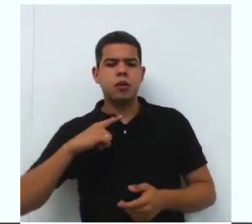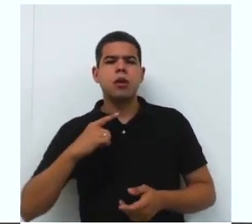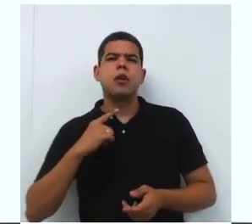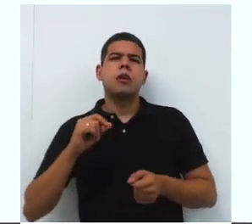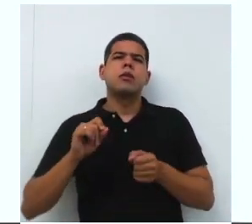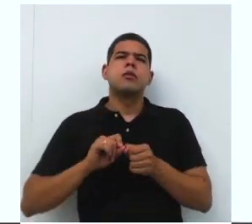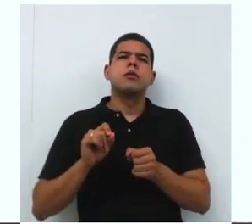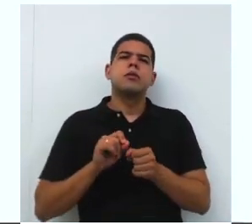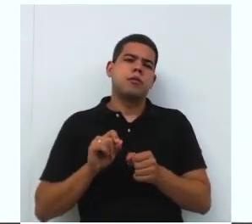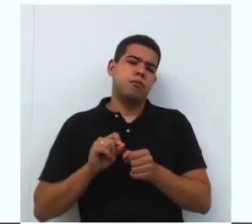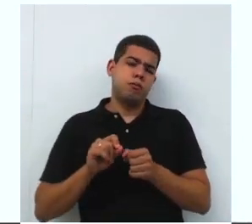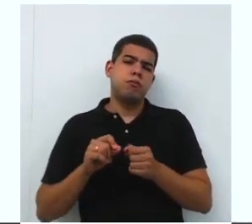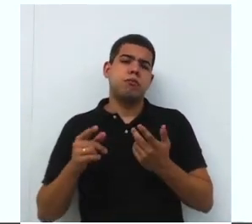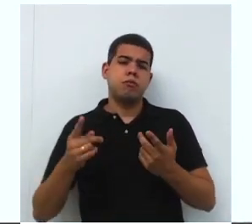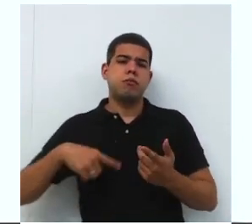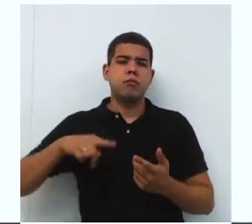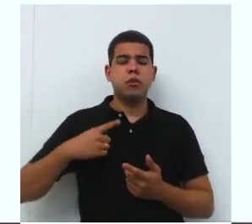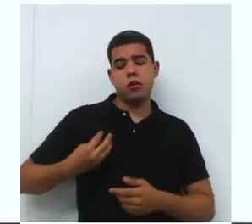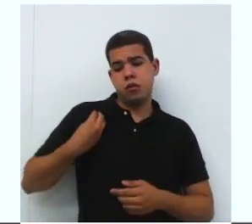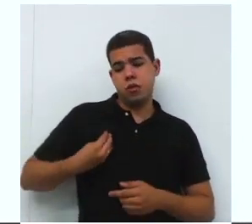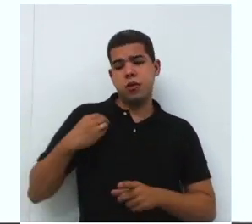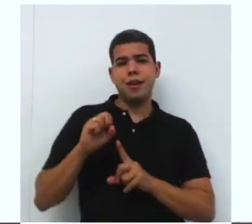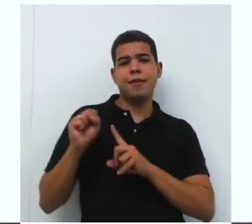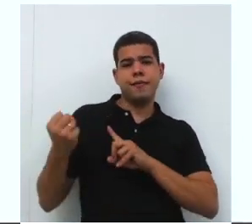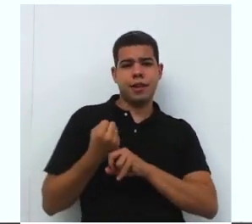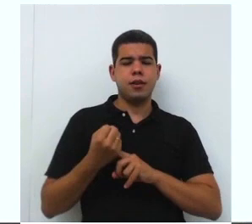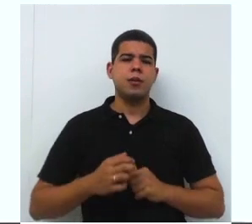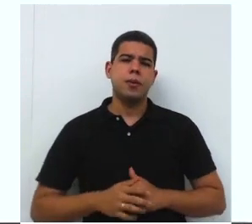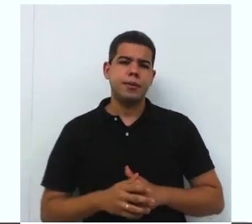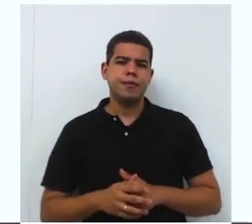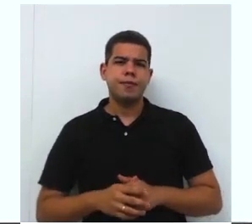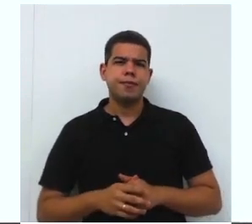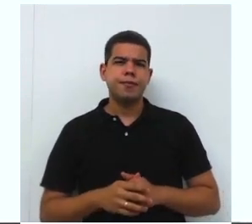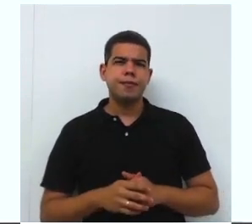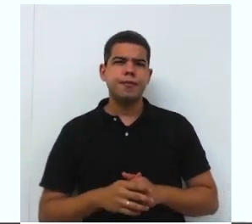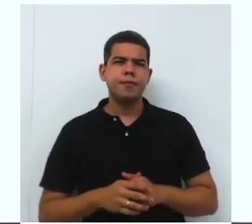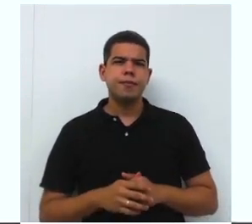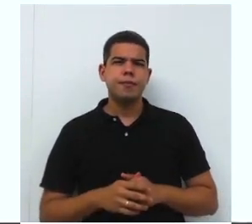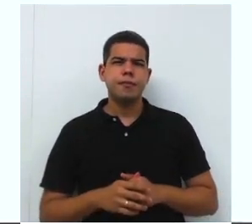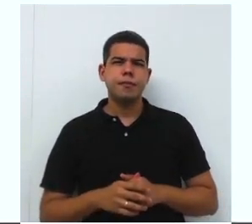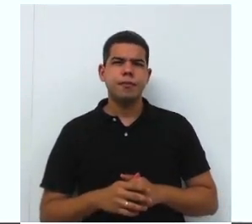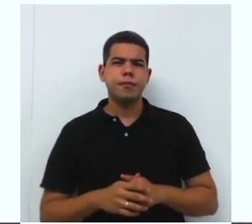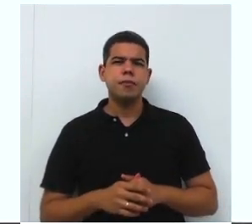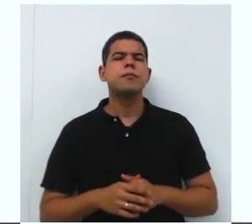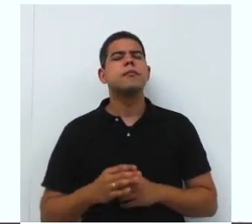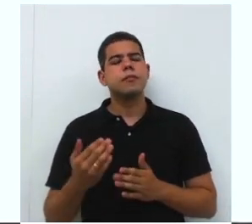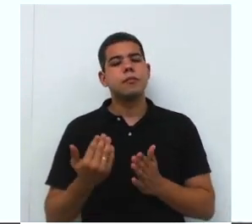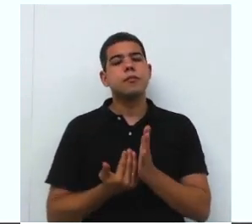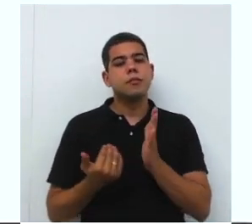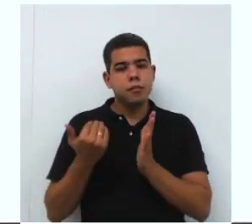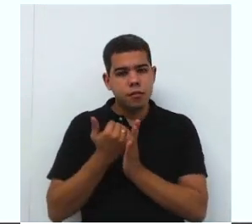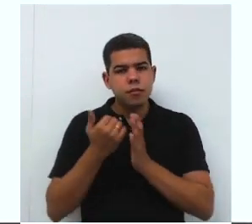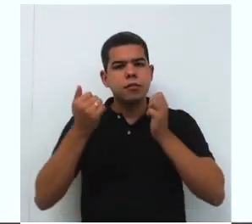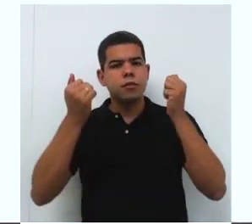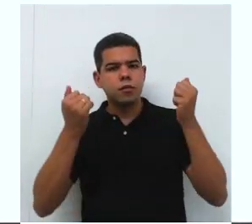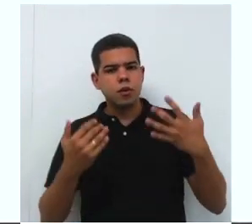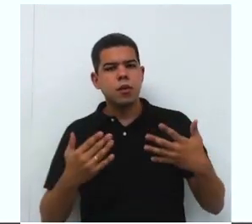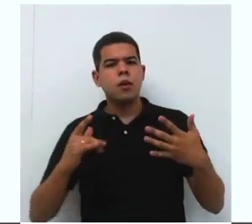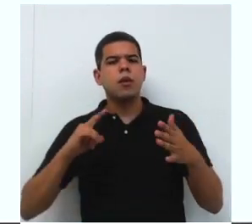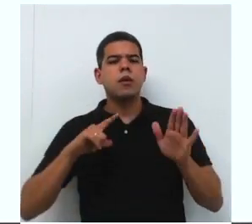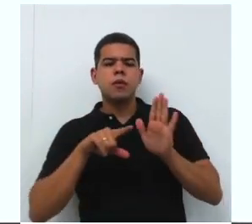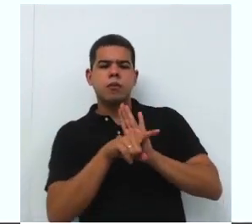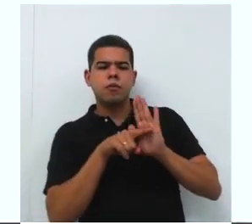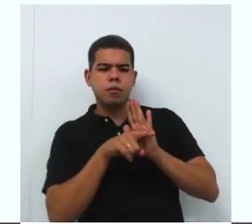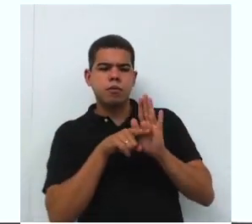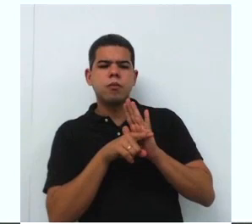elas fazem parte do nosso convívio social, viu? Então, só para acrescentar, você tem